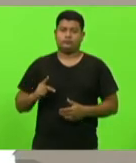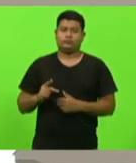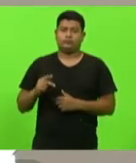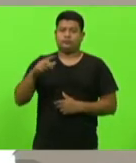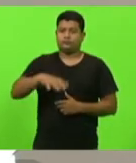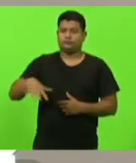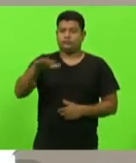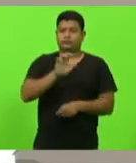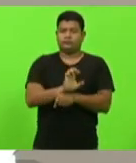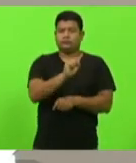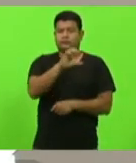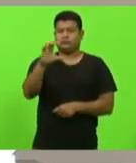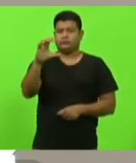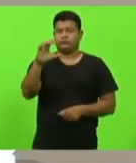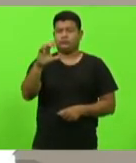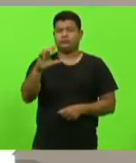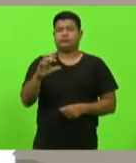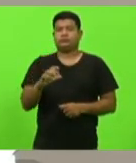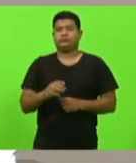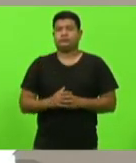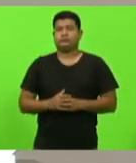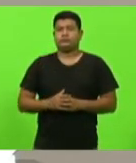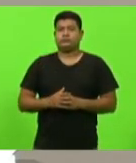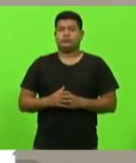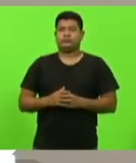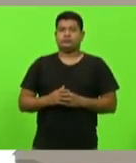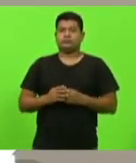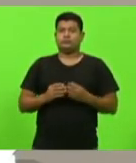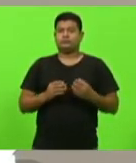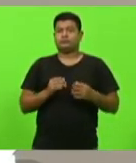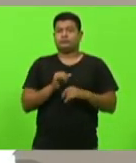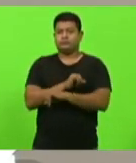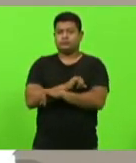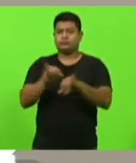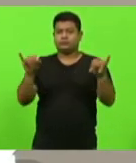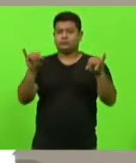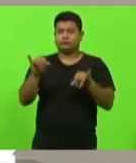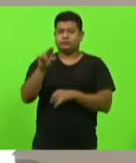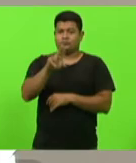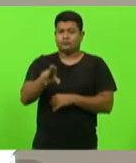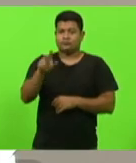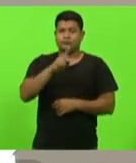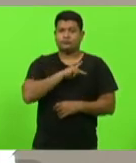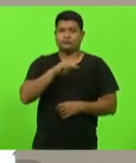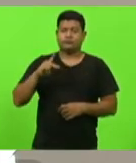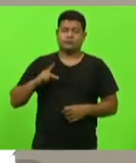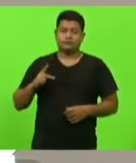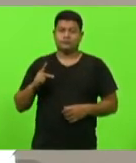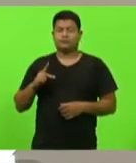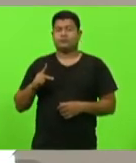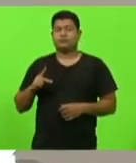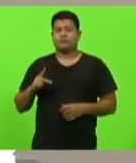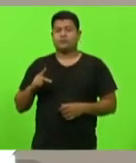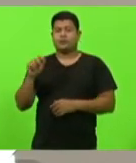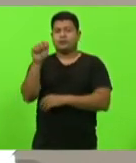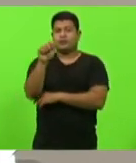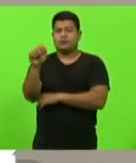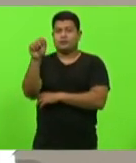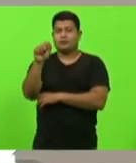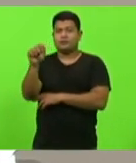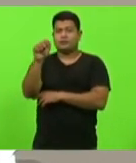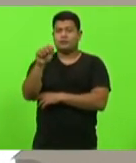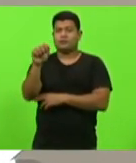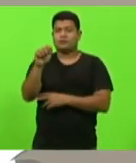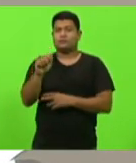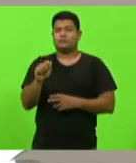do Estado de Santa Catarina para o fim de declarar de utilidade pública estadual a Associação dos Pais e Amigos dos Autistas